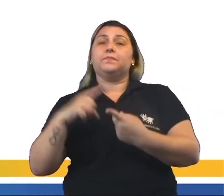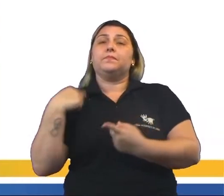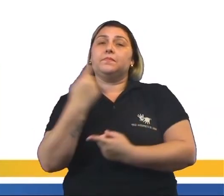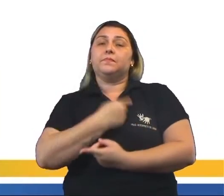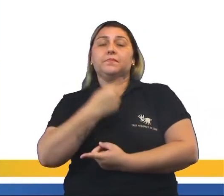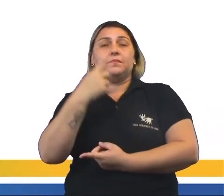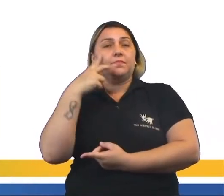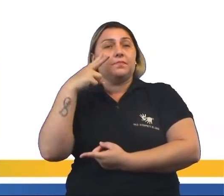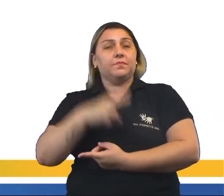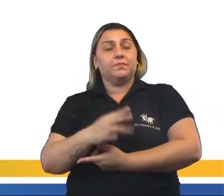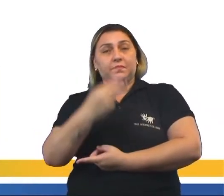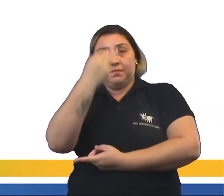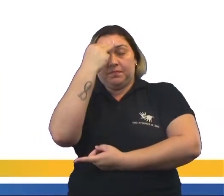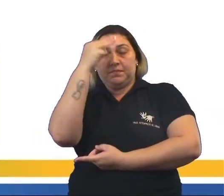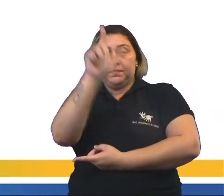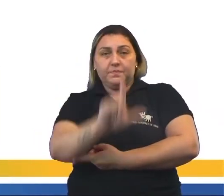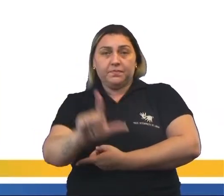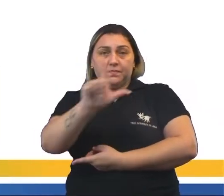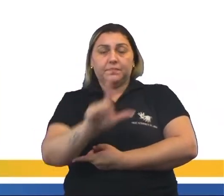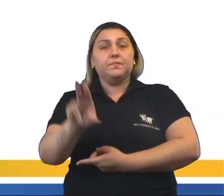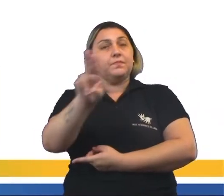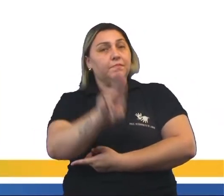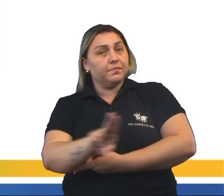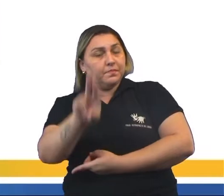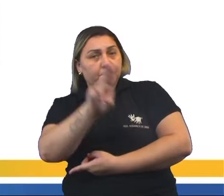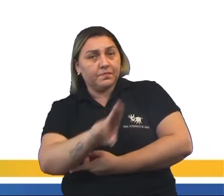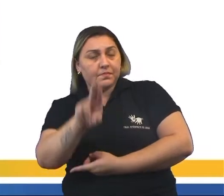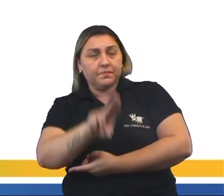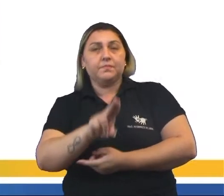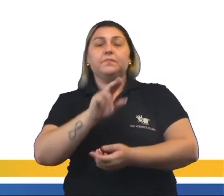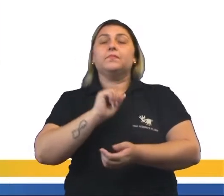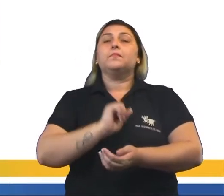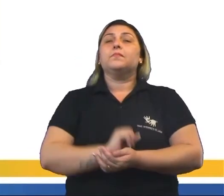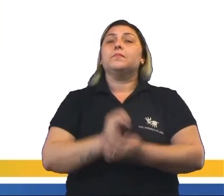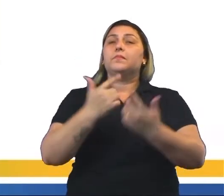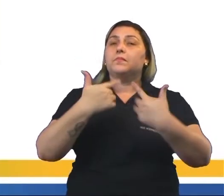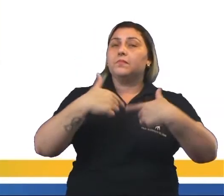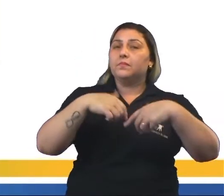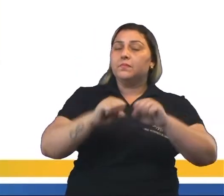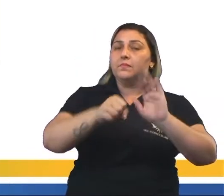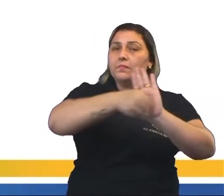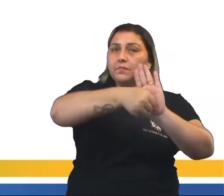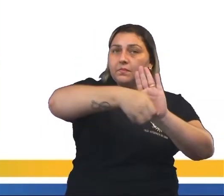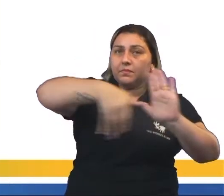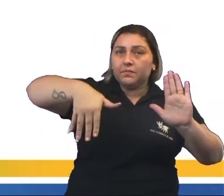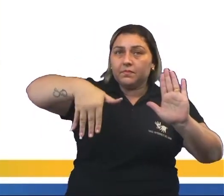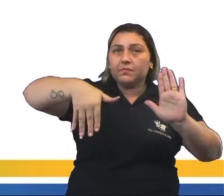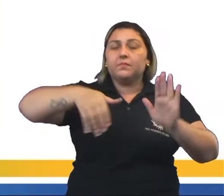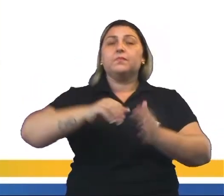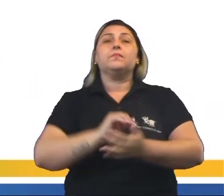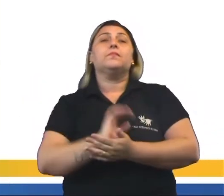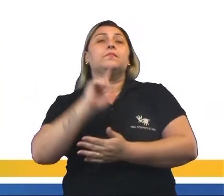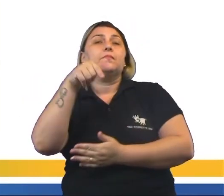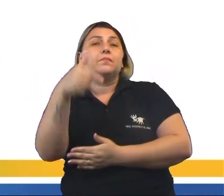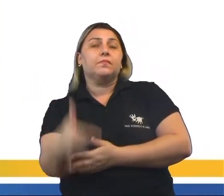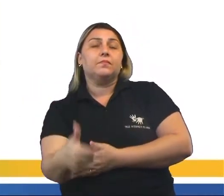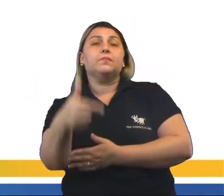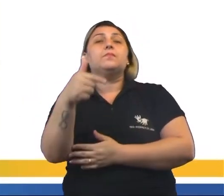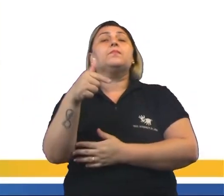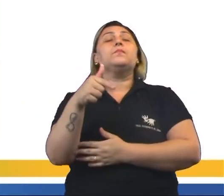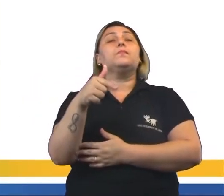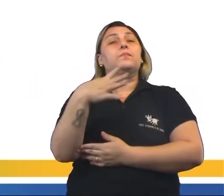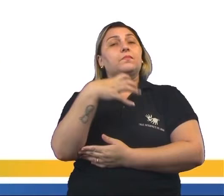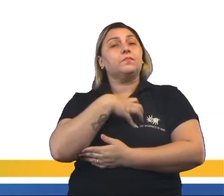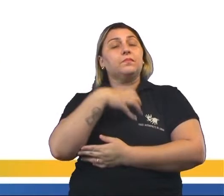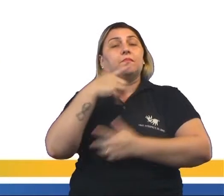gênero memórias literárias, ele se utiliza das figuras de linguagem e de outros estilos de